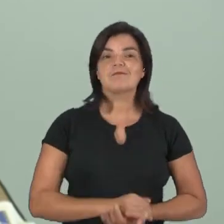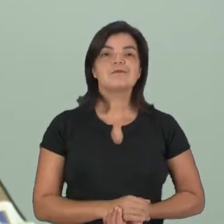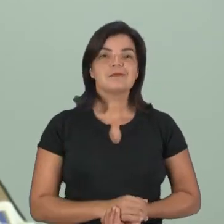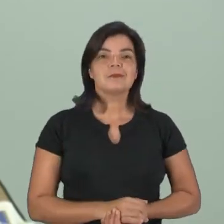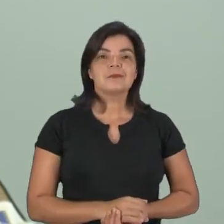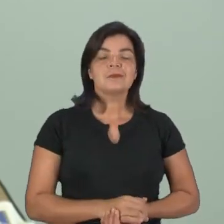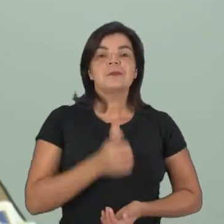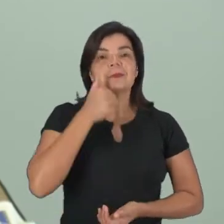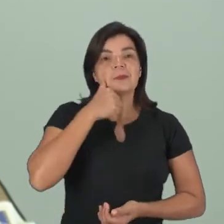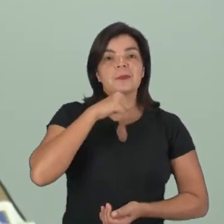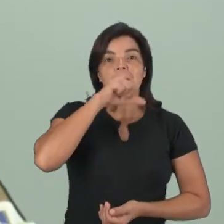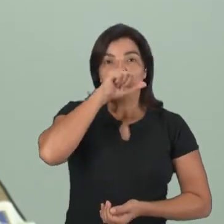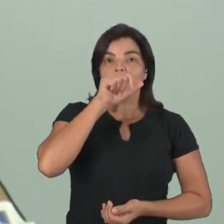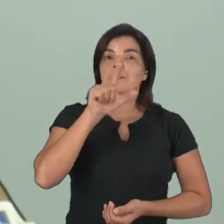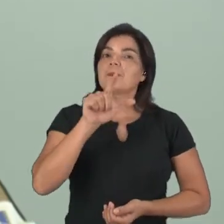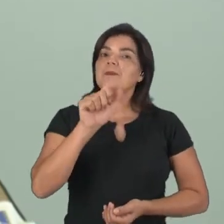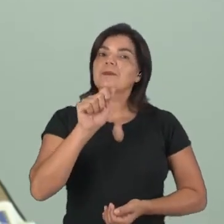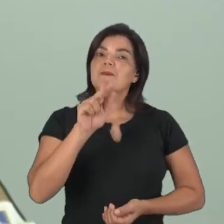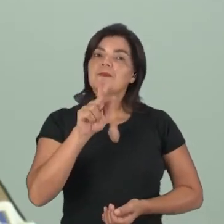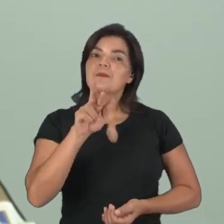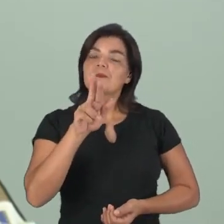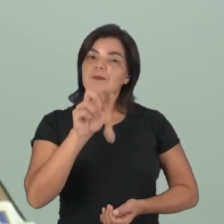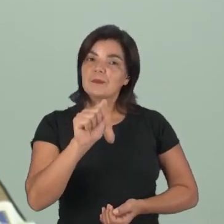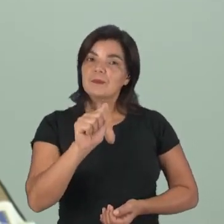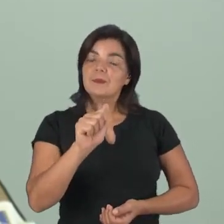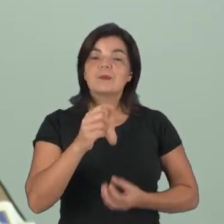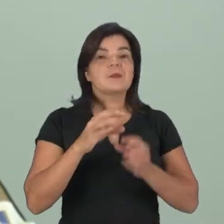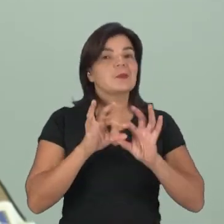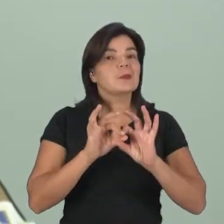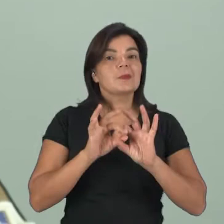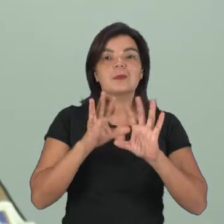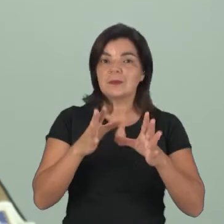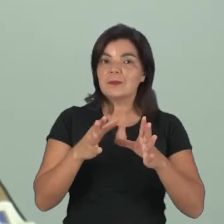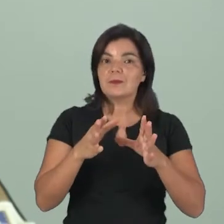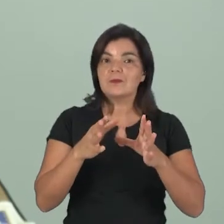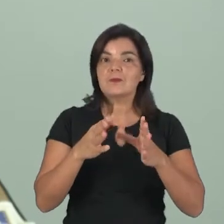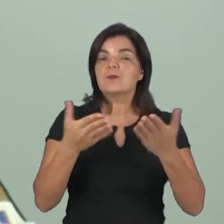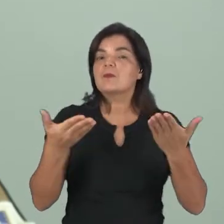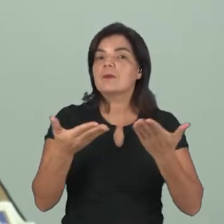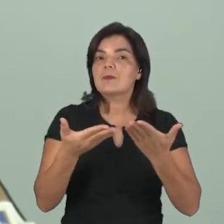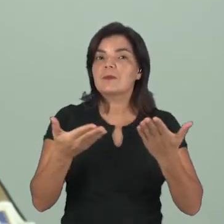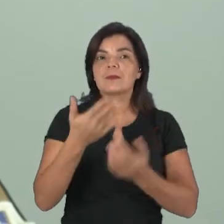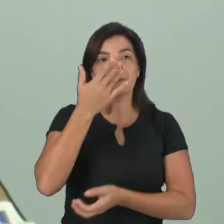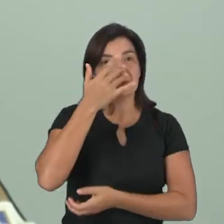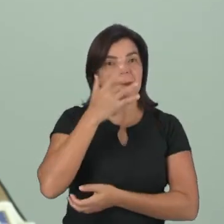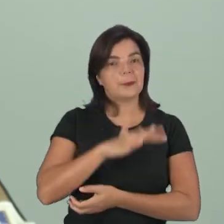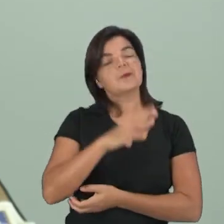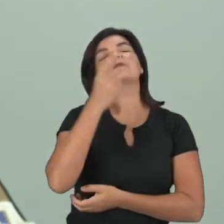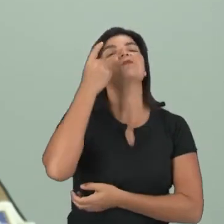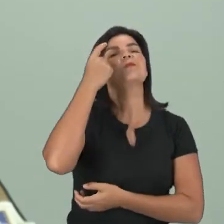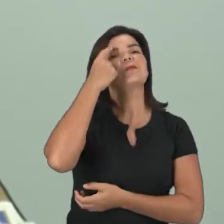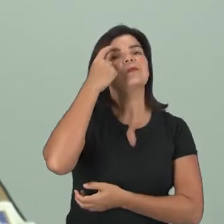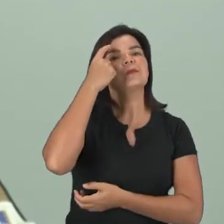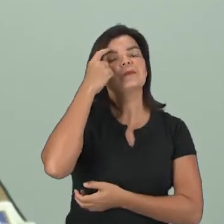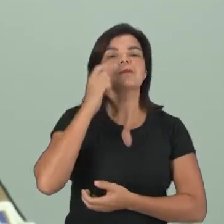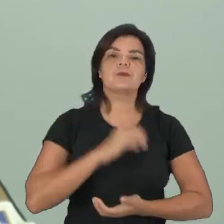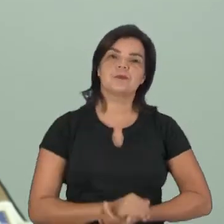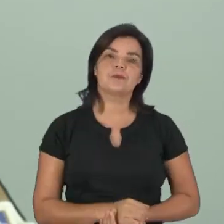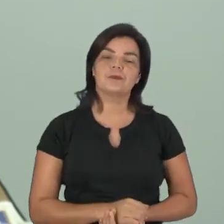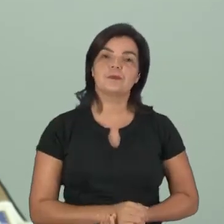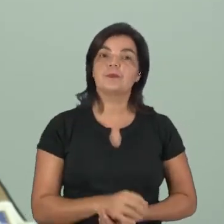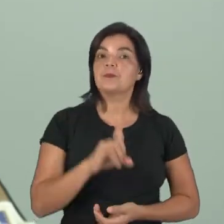a mãe de Laura deixou esse bilhete para ela agora crianças vamos imaginar